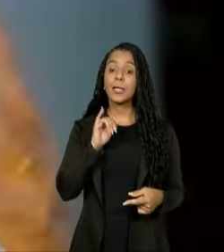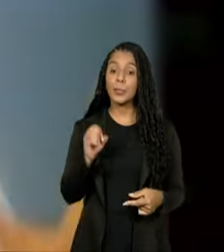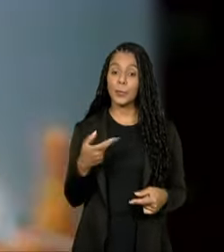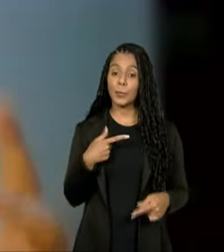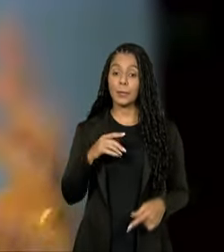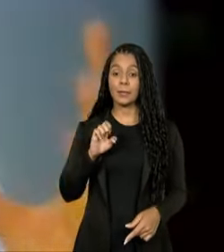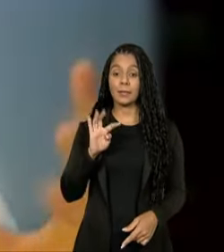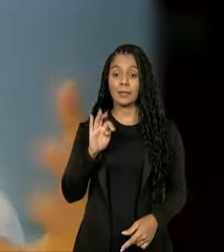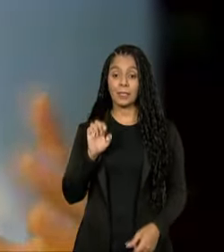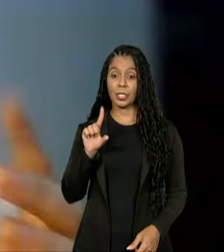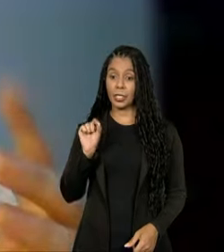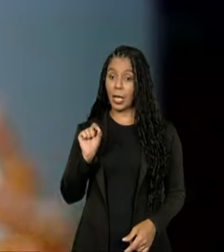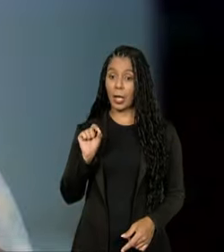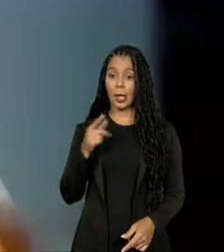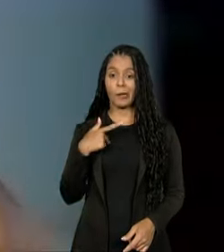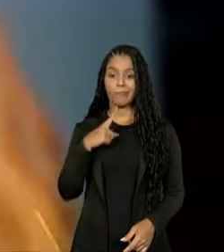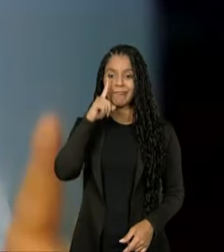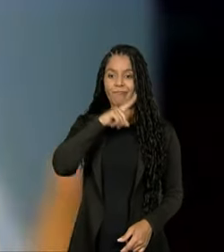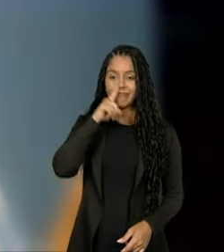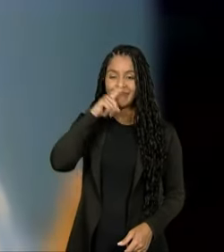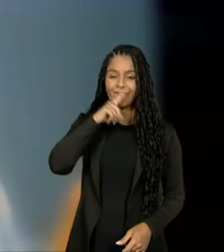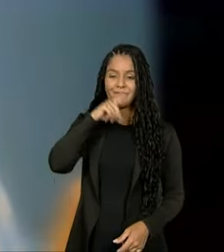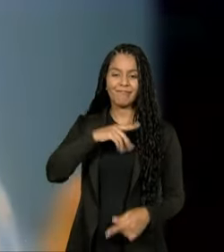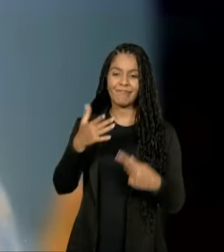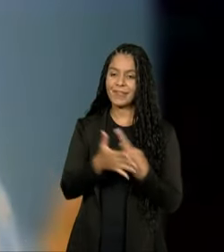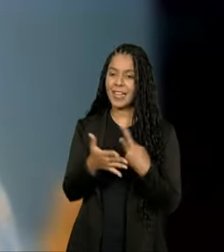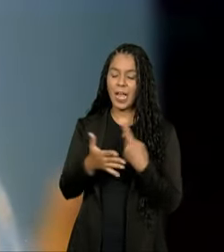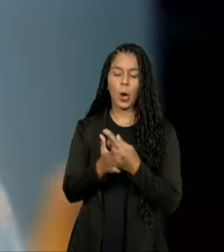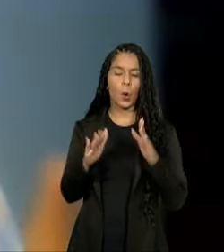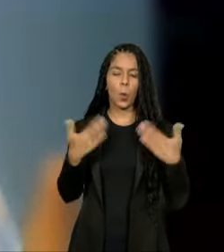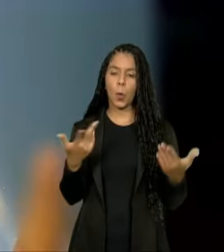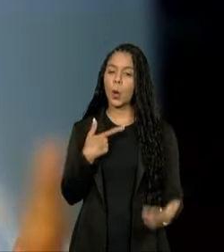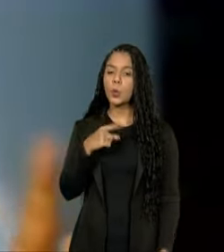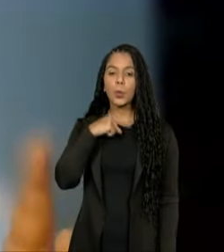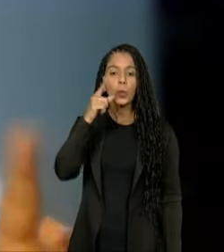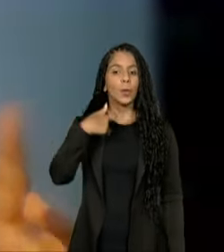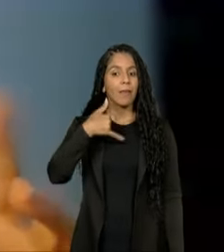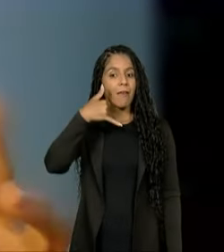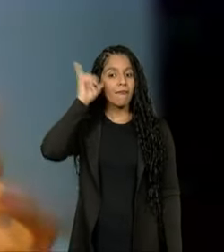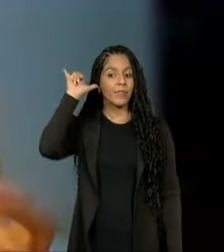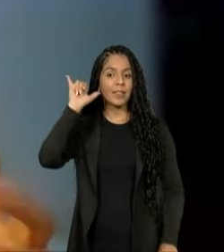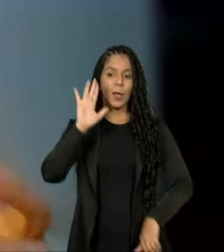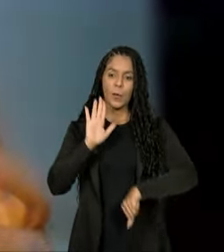ele falha o tempo inteiro, né? Ele falha quando ele não consegue evitar esse crime,